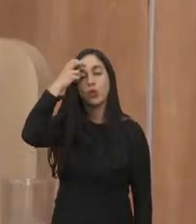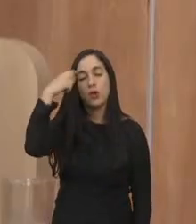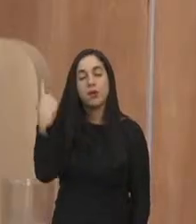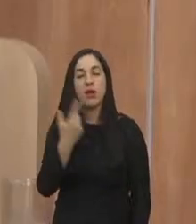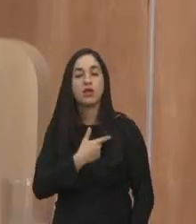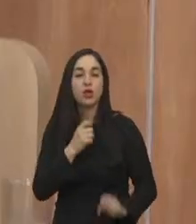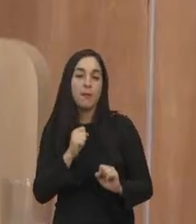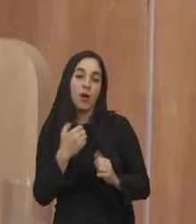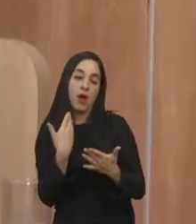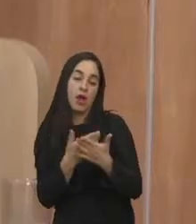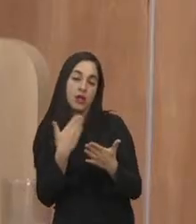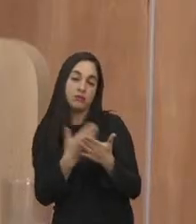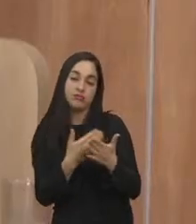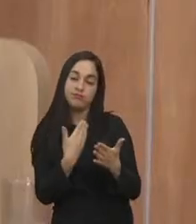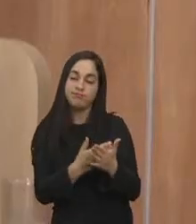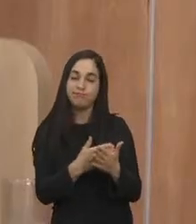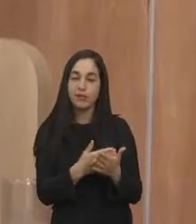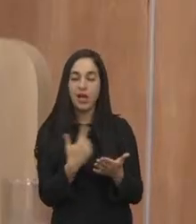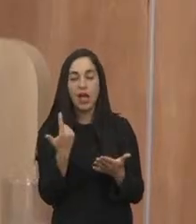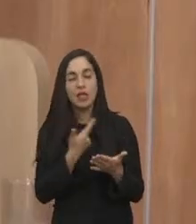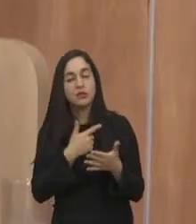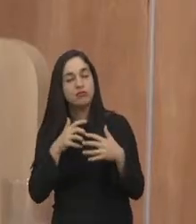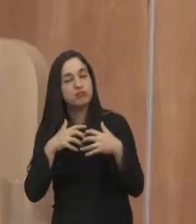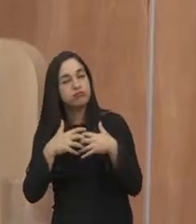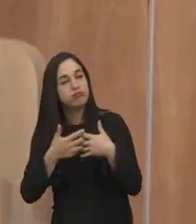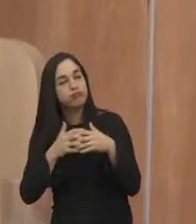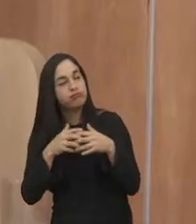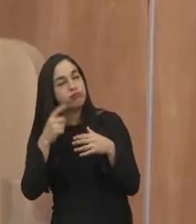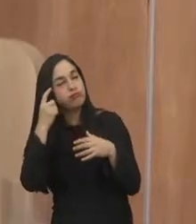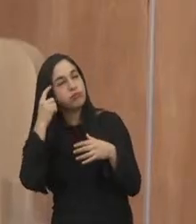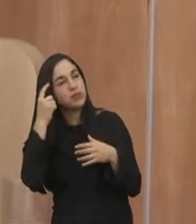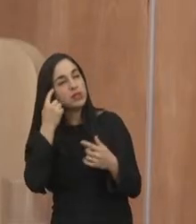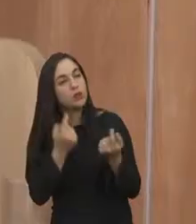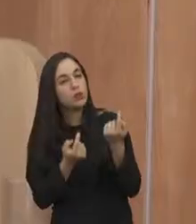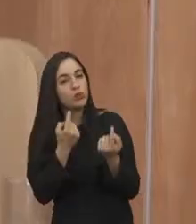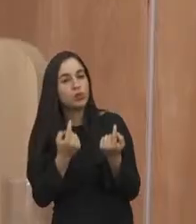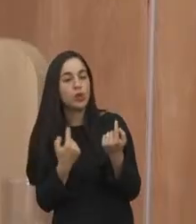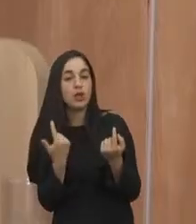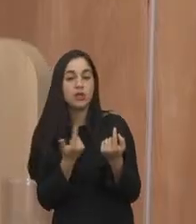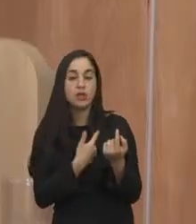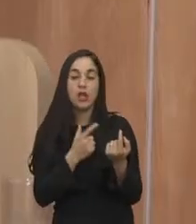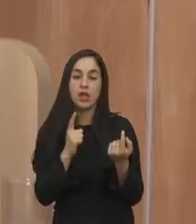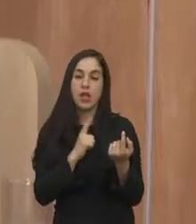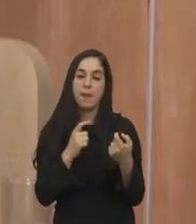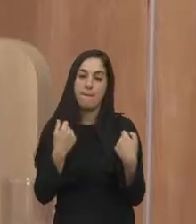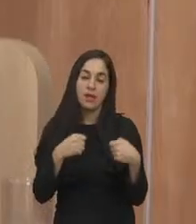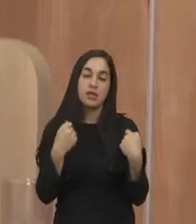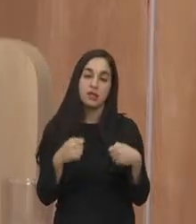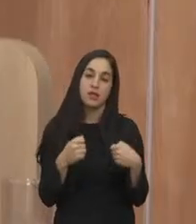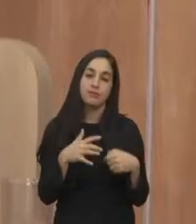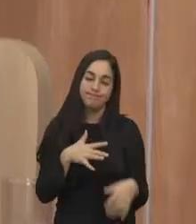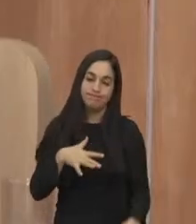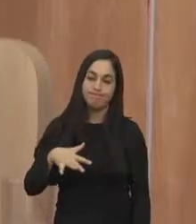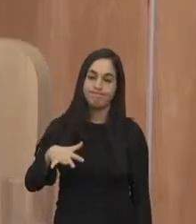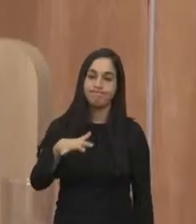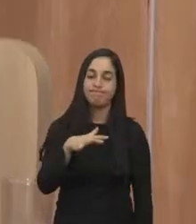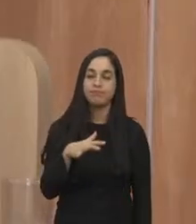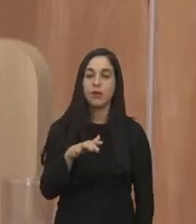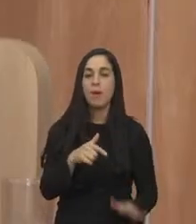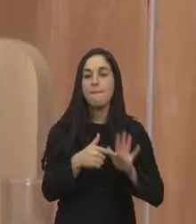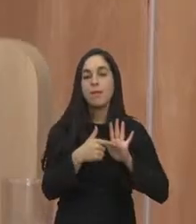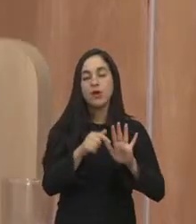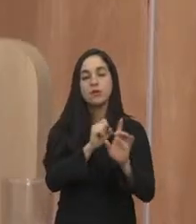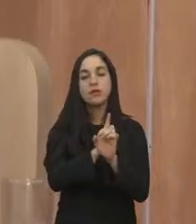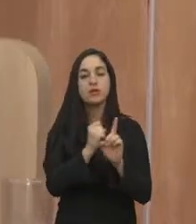fazer os estudos internos e ver quais são as possibilidades e quais são as necessidades que a gente tem como campus, para mostrar para a